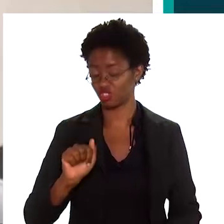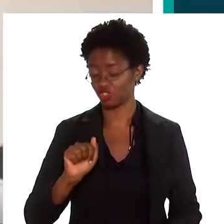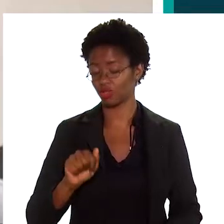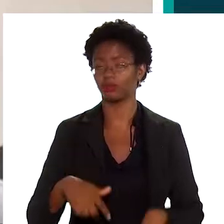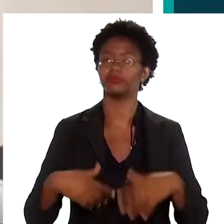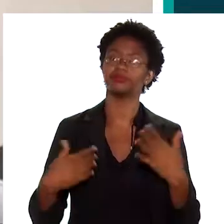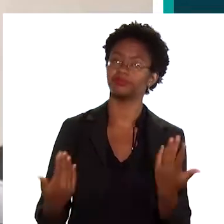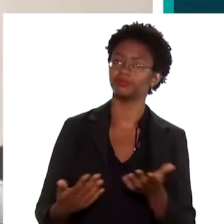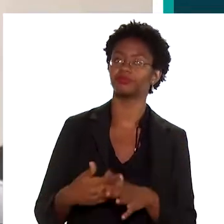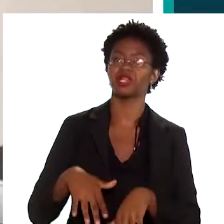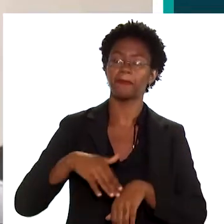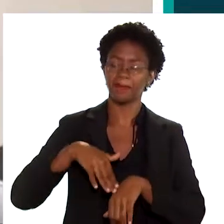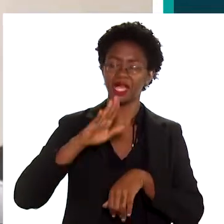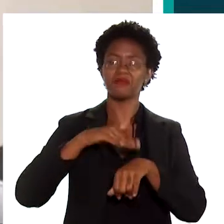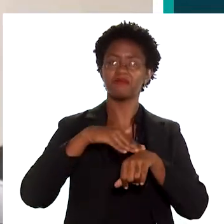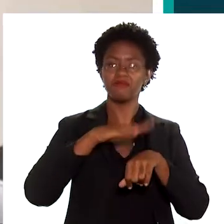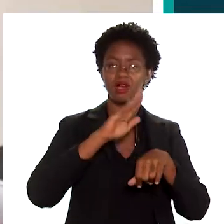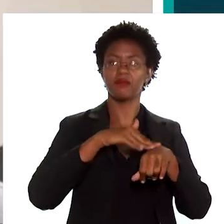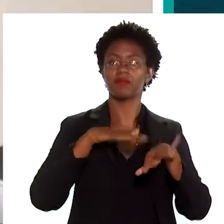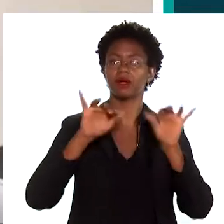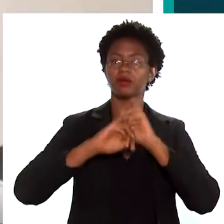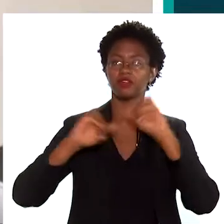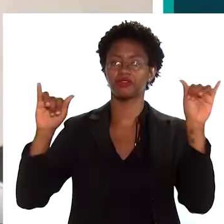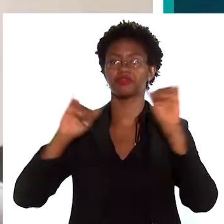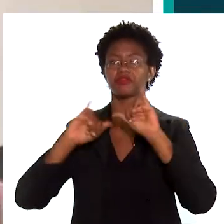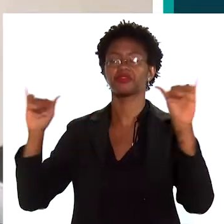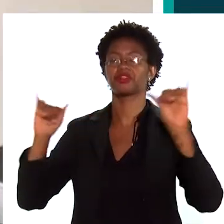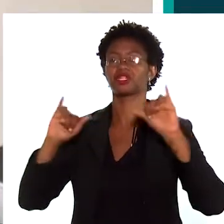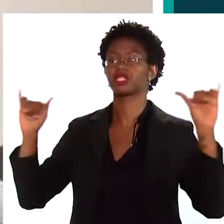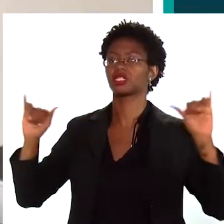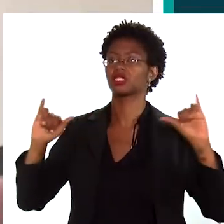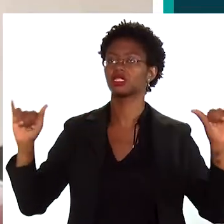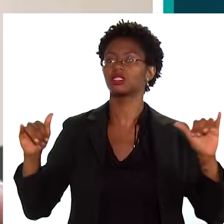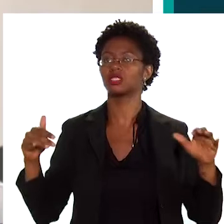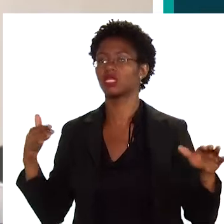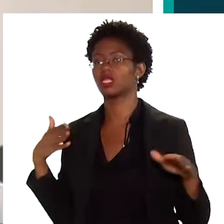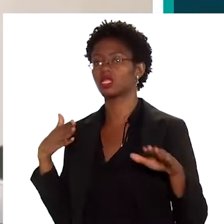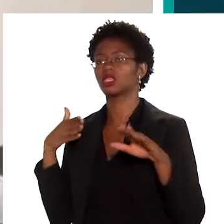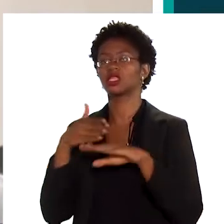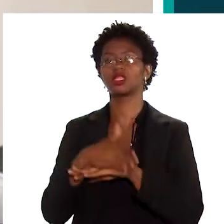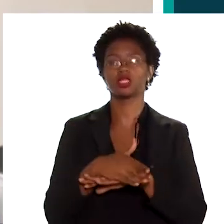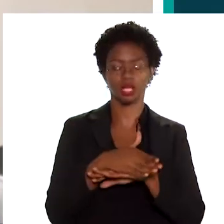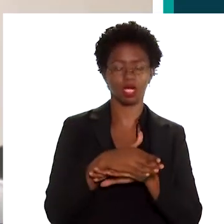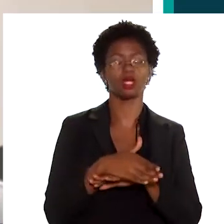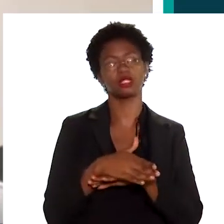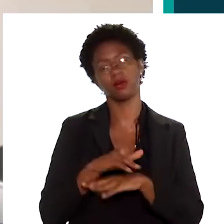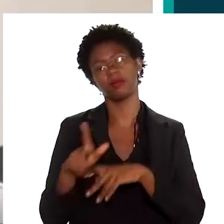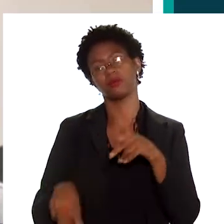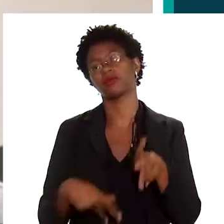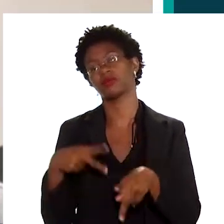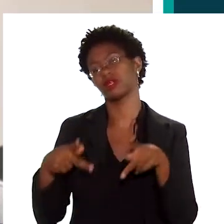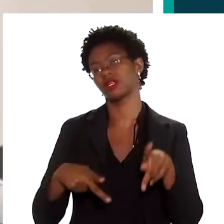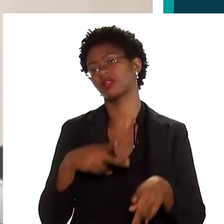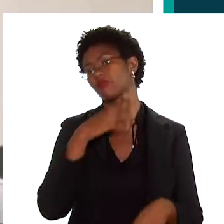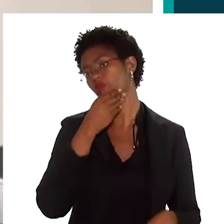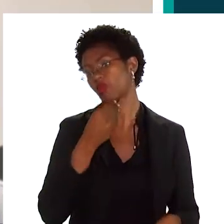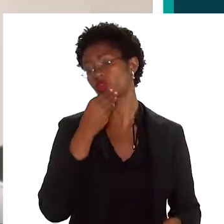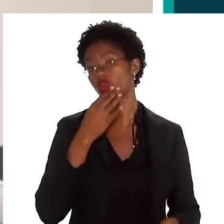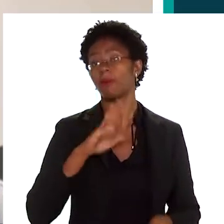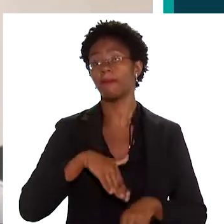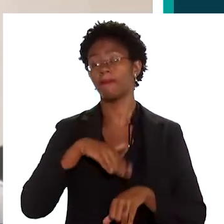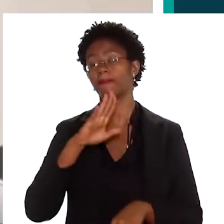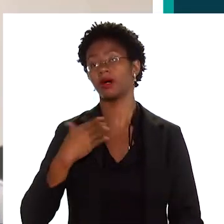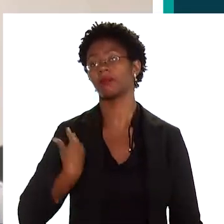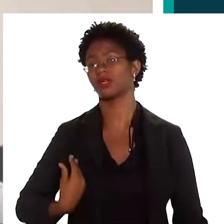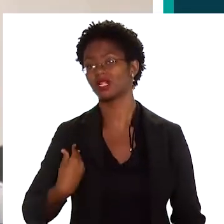vez mais tem tido uma divulgação, tem tido uma penetração na população masculina cada vez